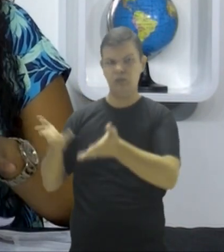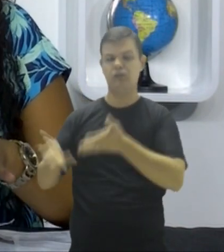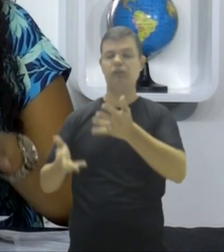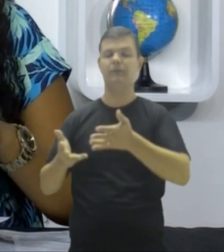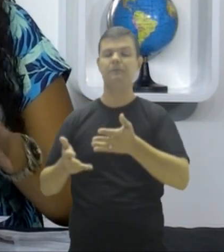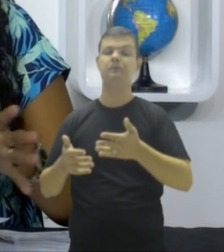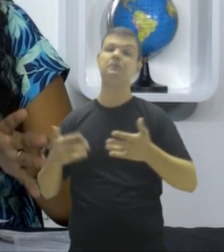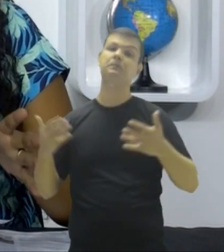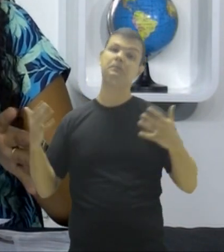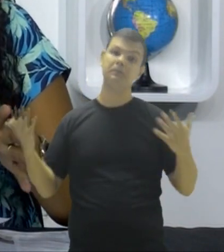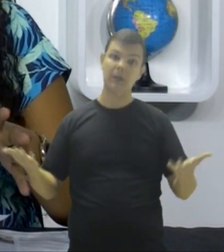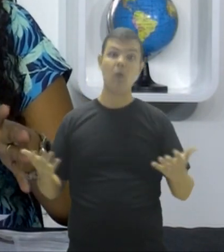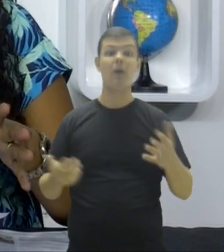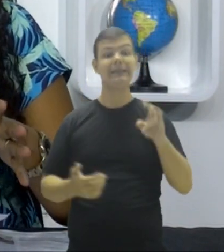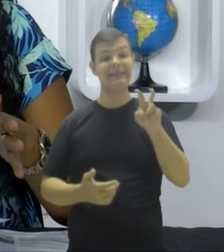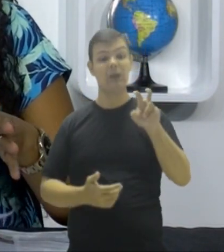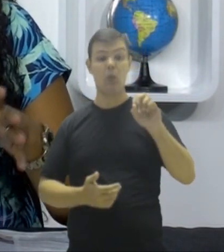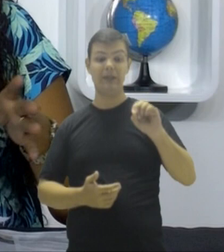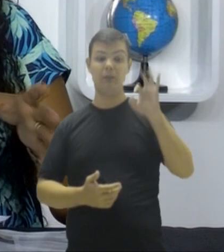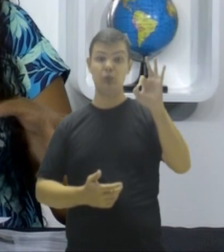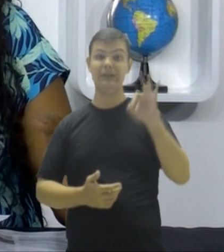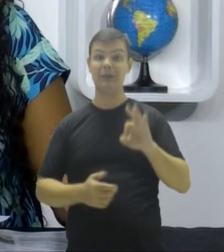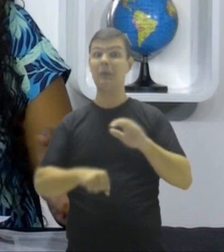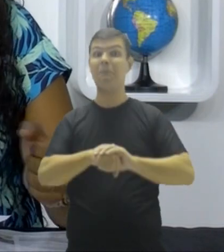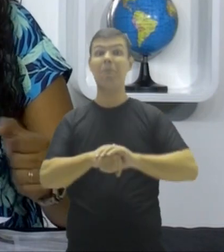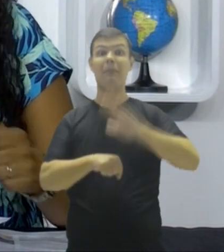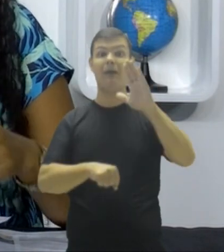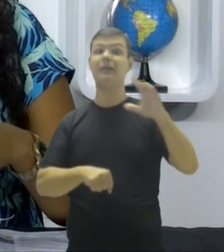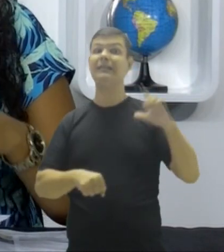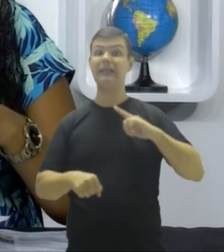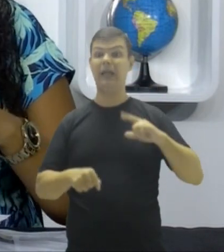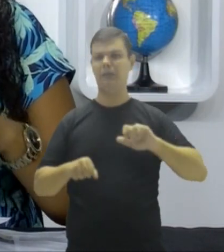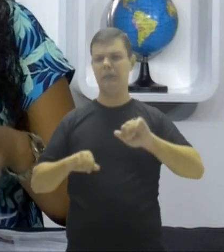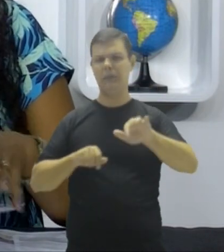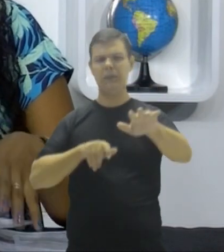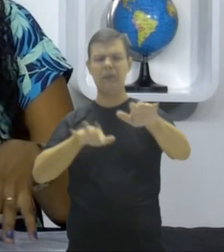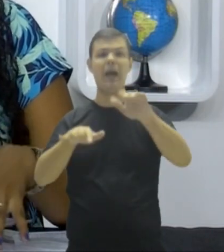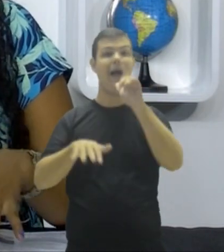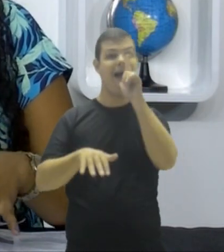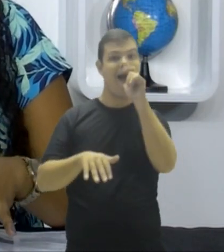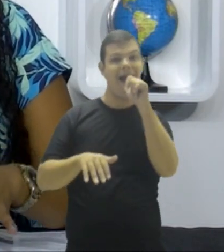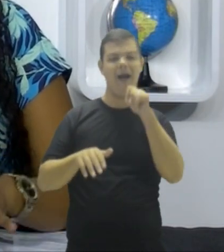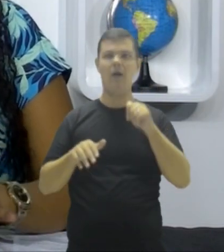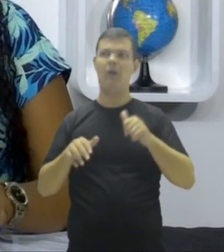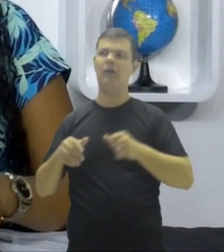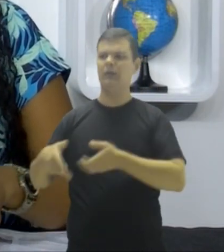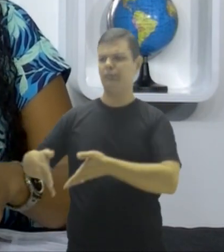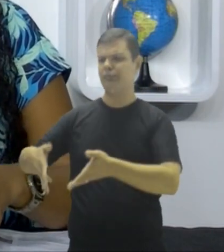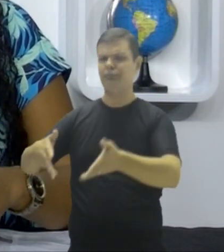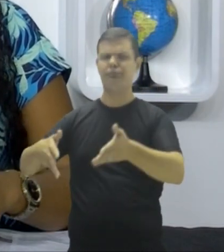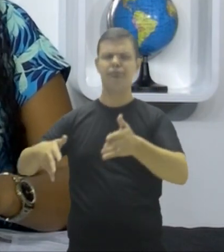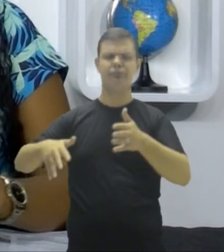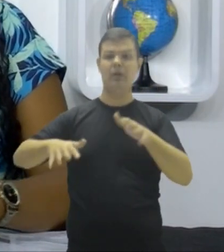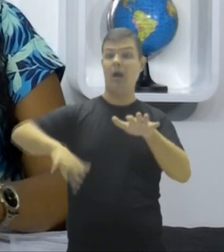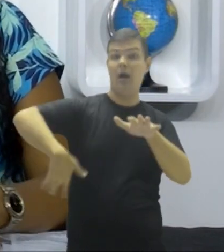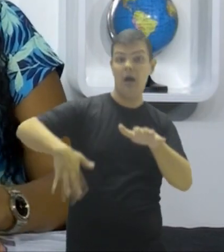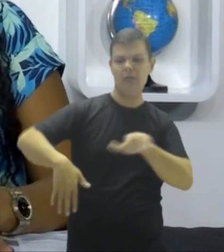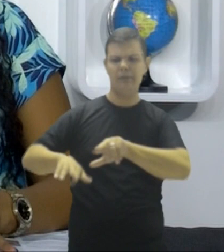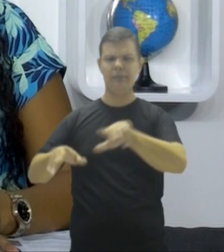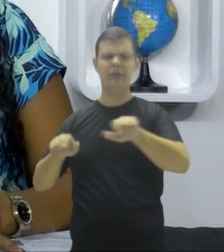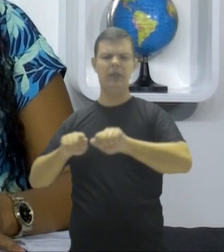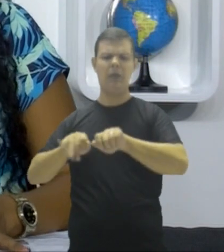seja, mais de 50% do esgoto alcança rios, igarapés, canais e chega até o oceano